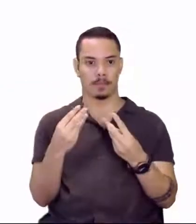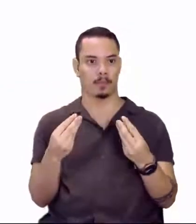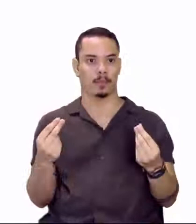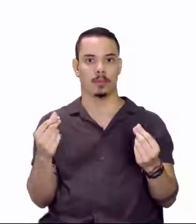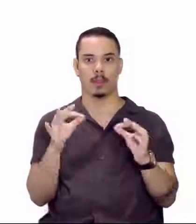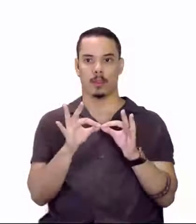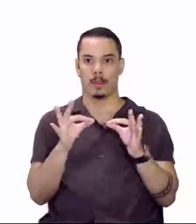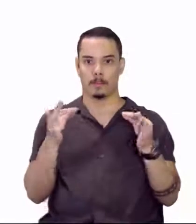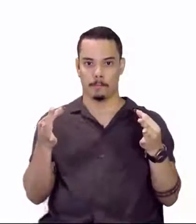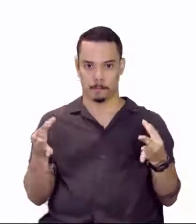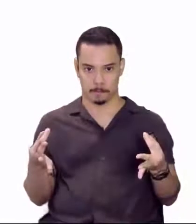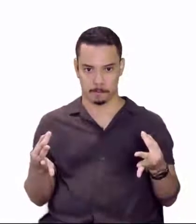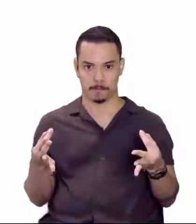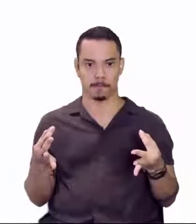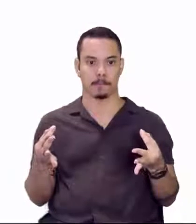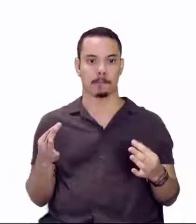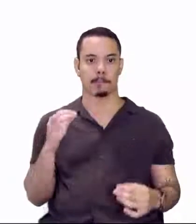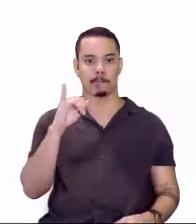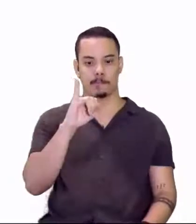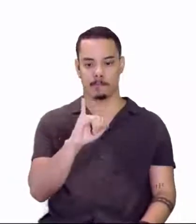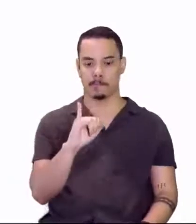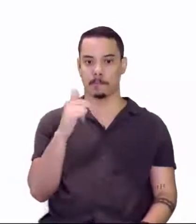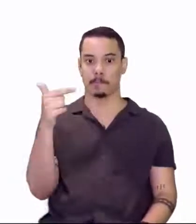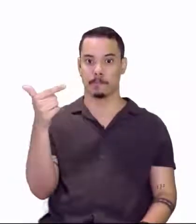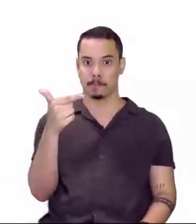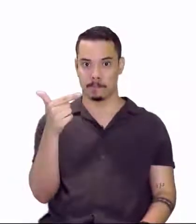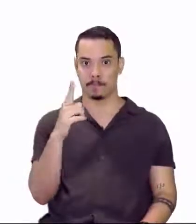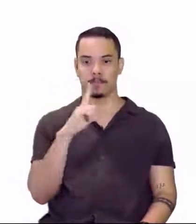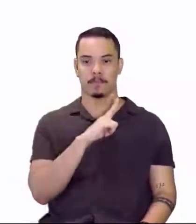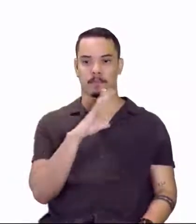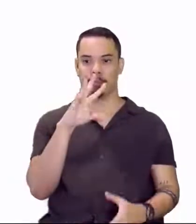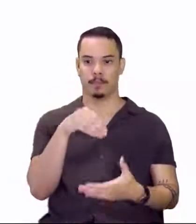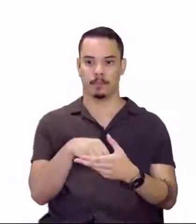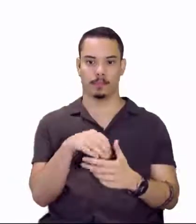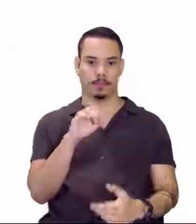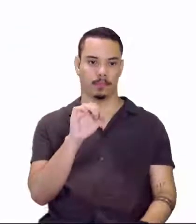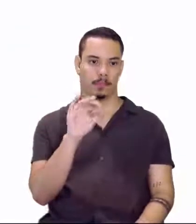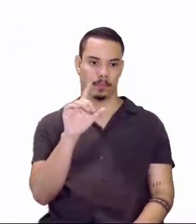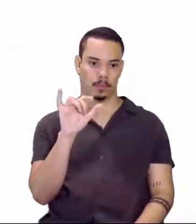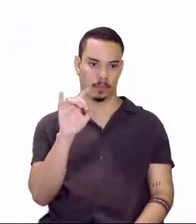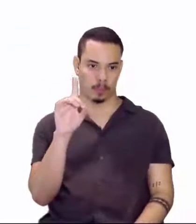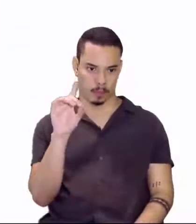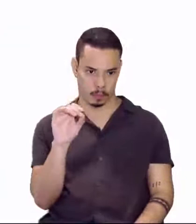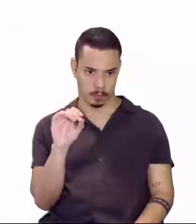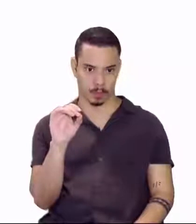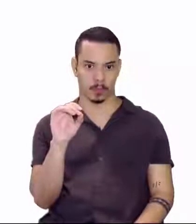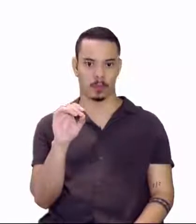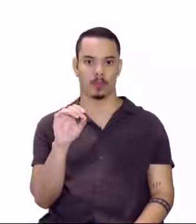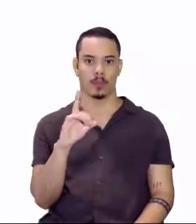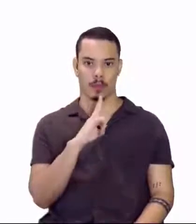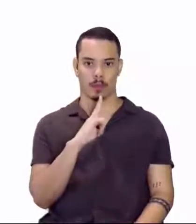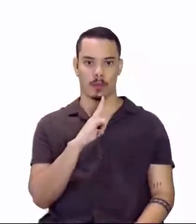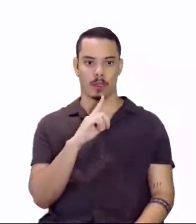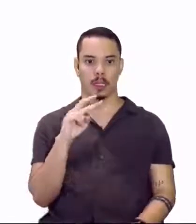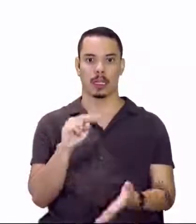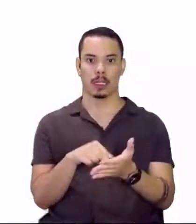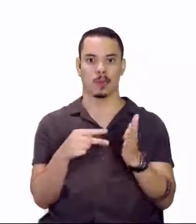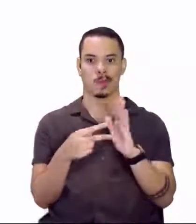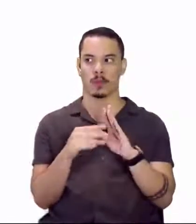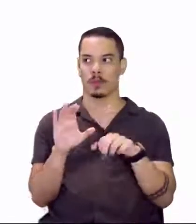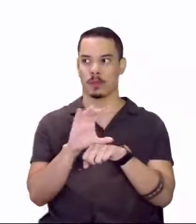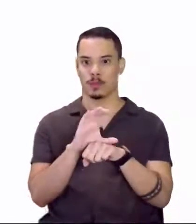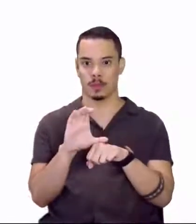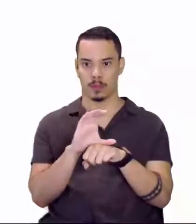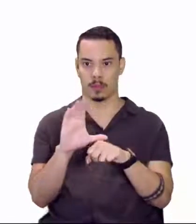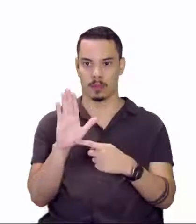simples, I2, ele está aqui no estado sólido. Ele é um cinza escuro que